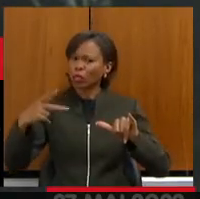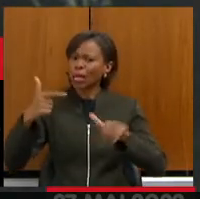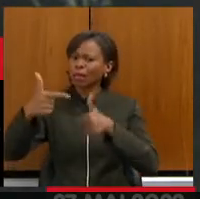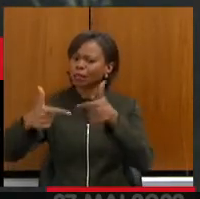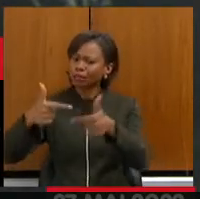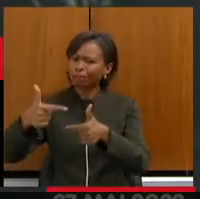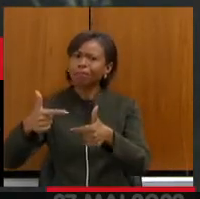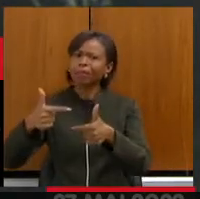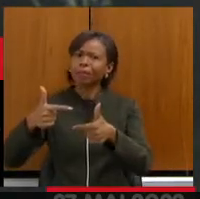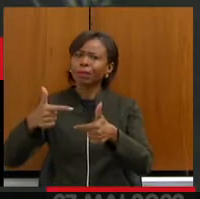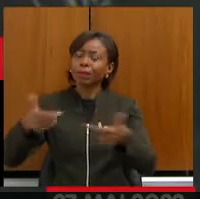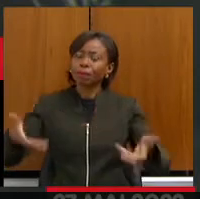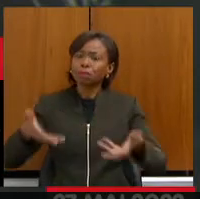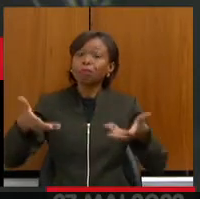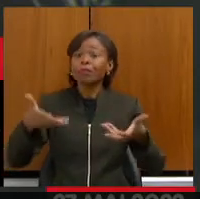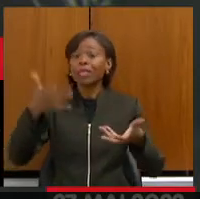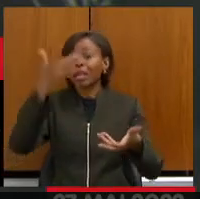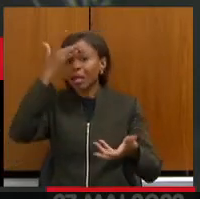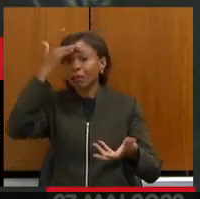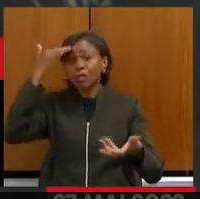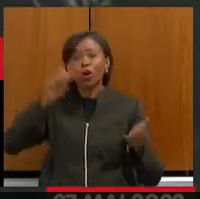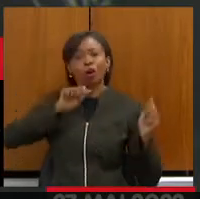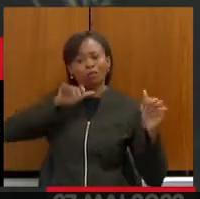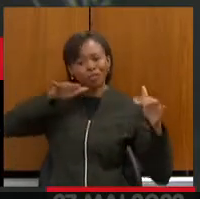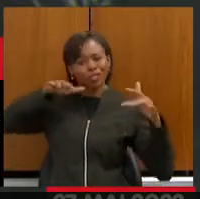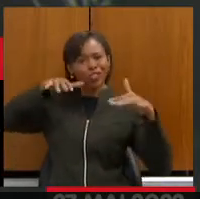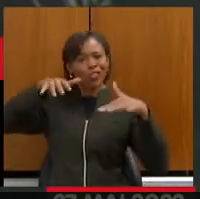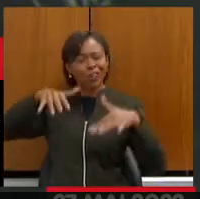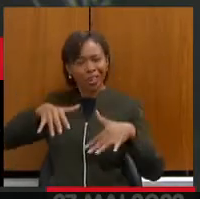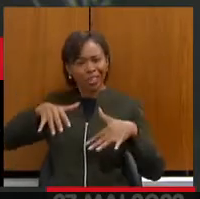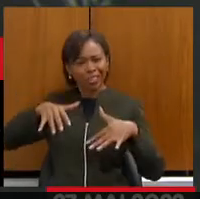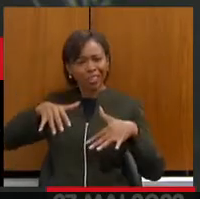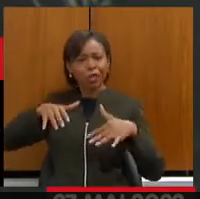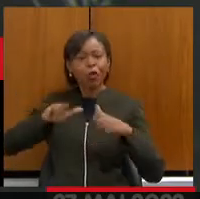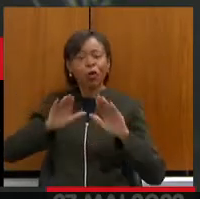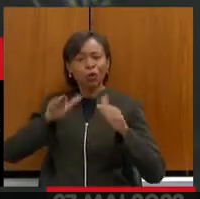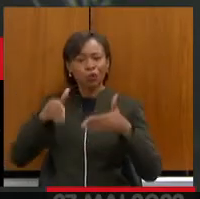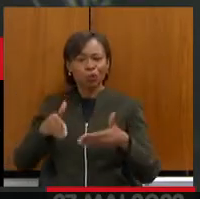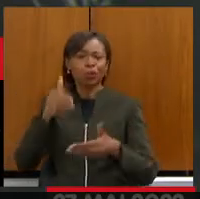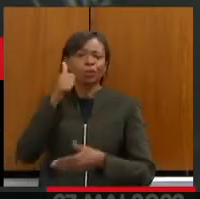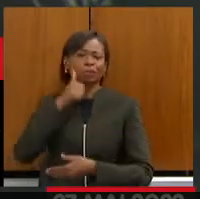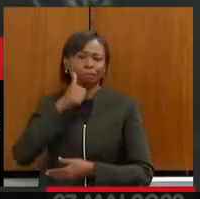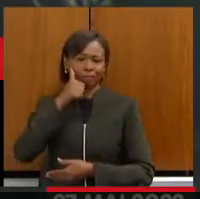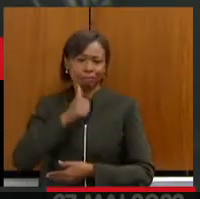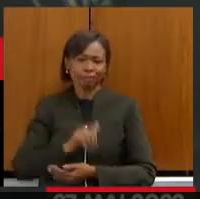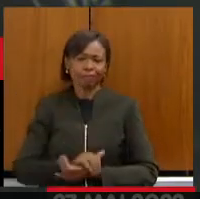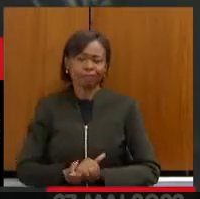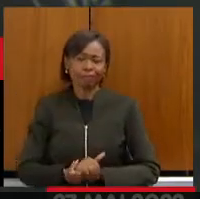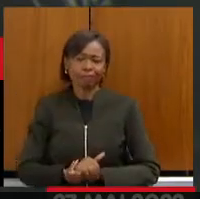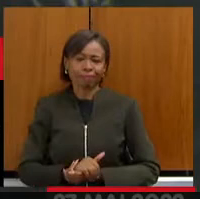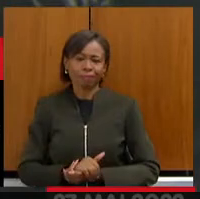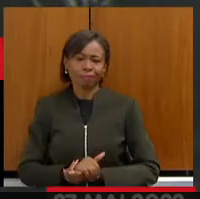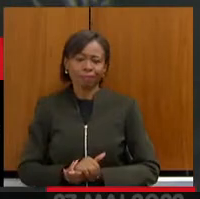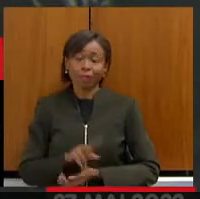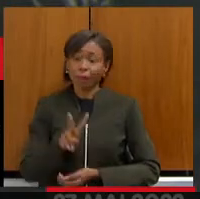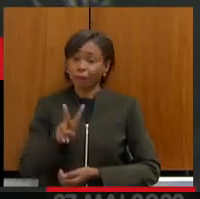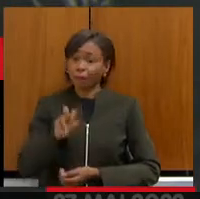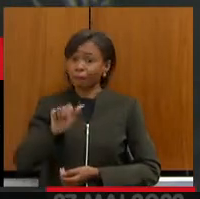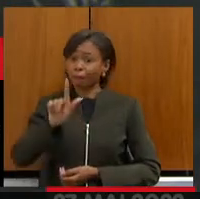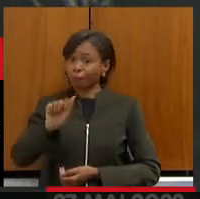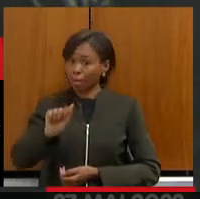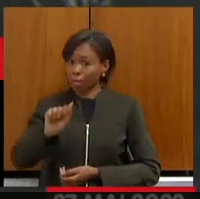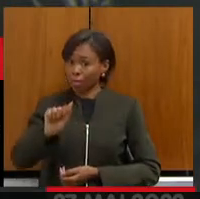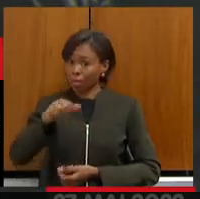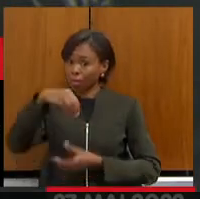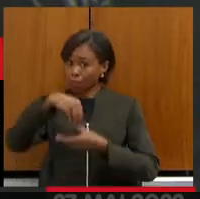incentivos para que a população Prestige mulheres a ampliação das vagas em creches e pré-escolas